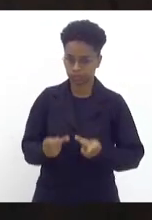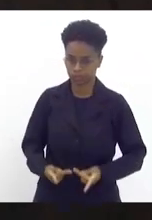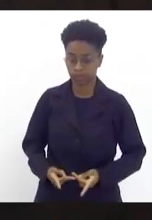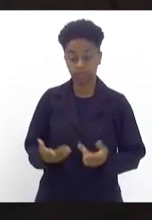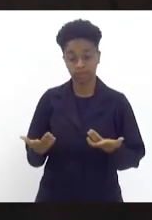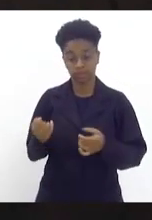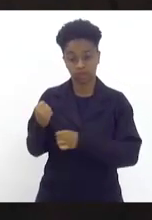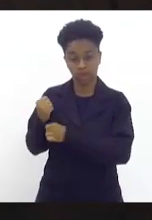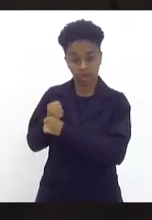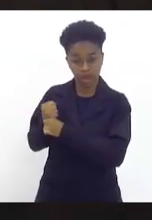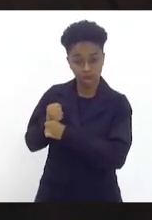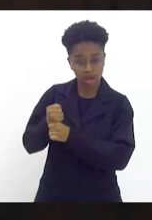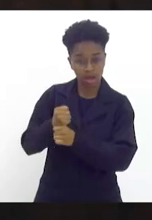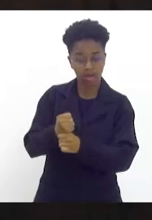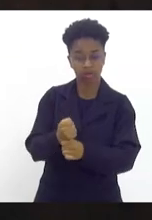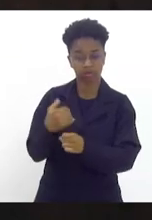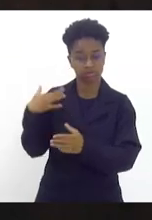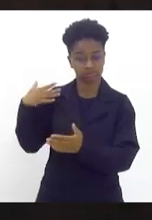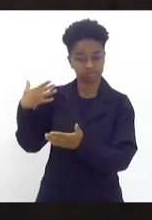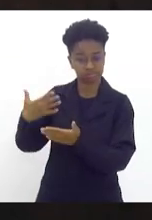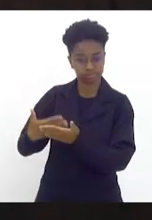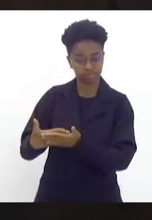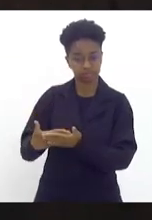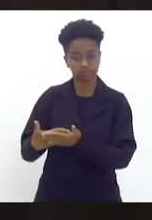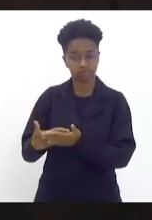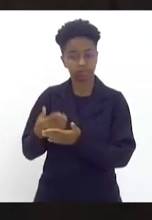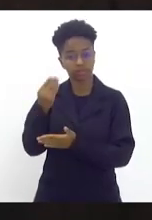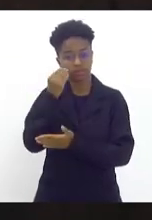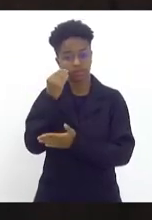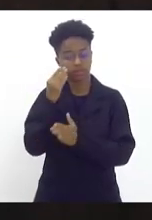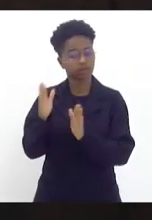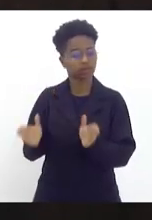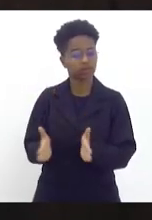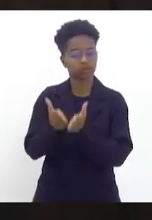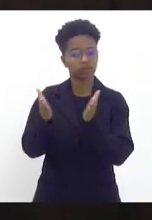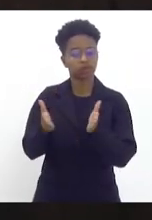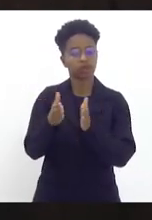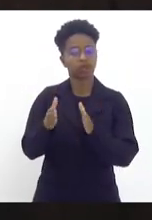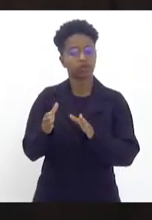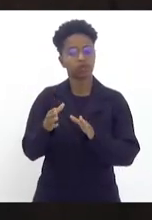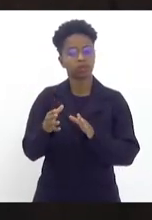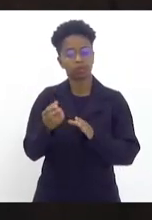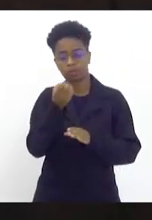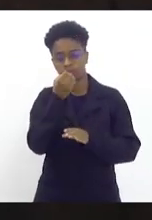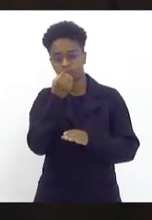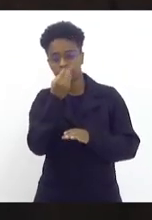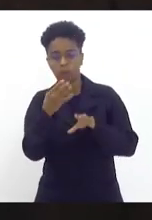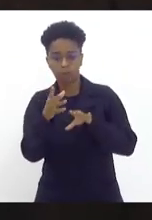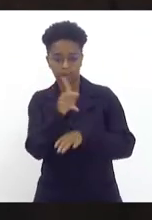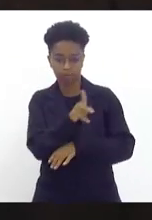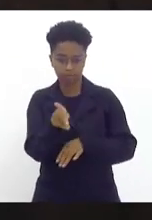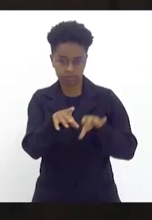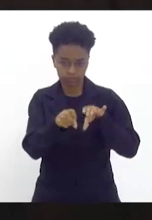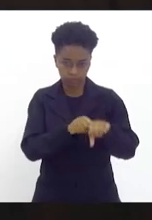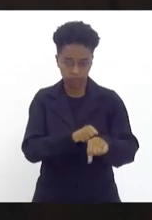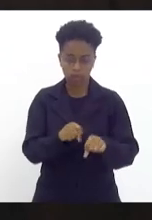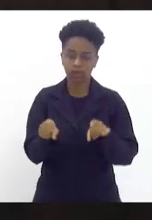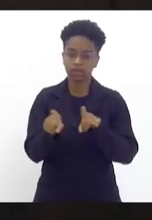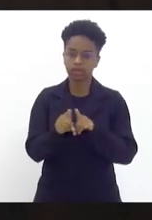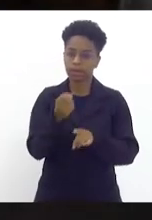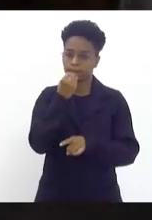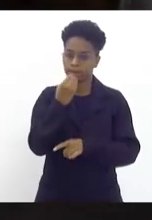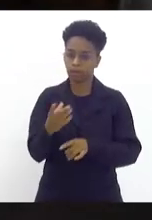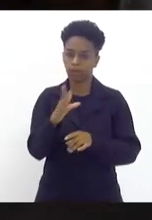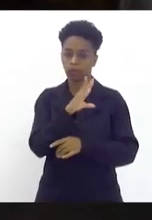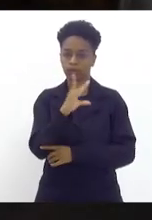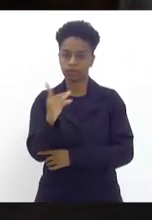últimos anos, né, para formar bons professores, né, para formar bons